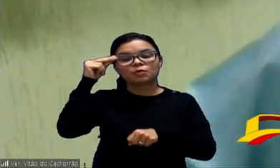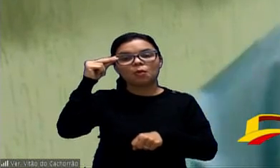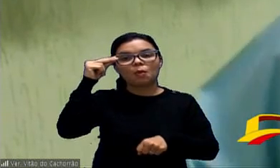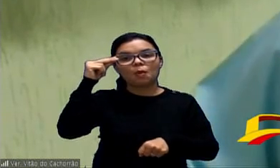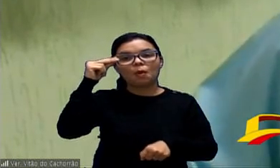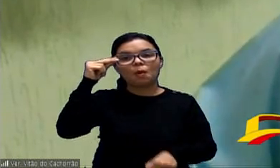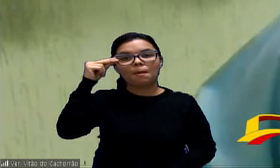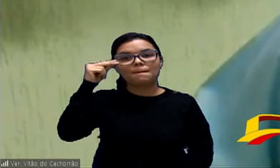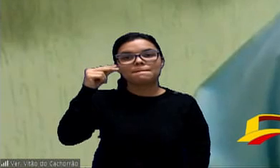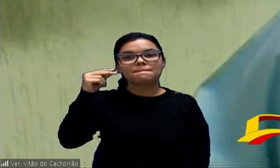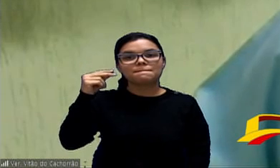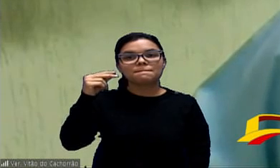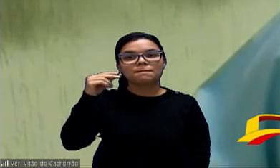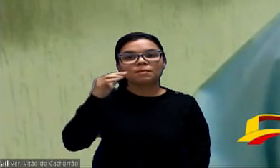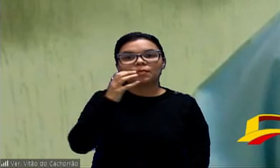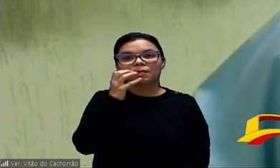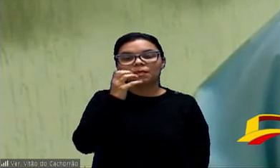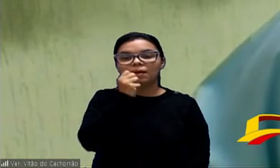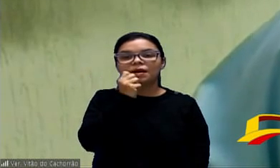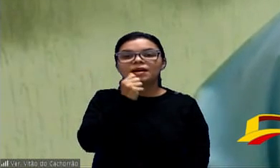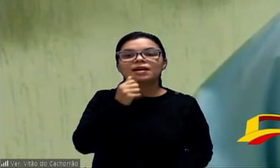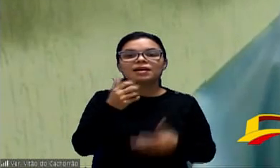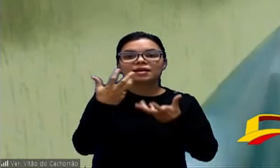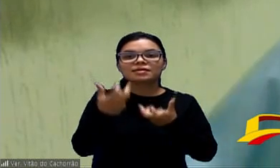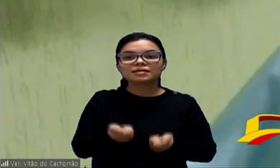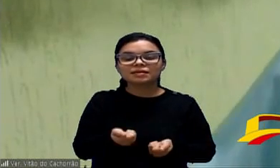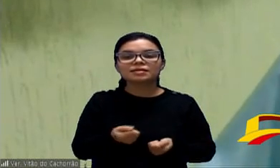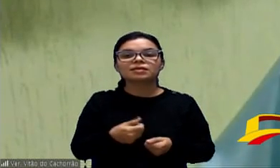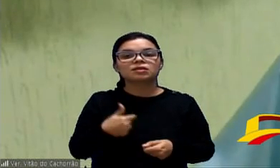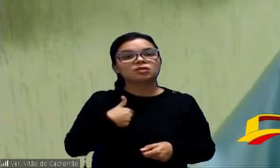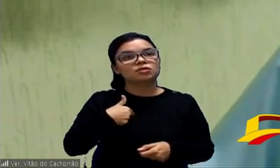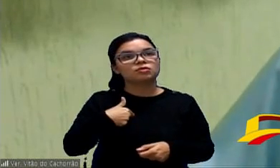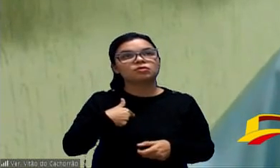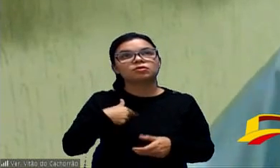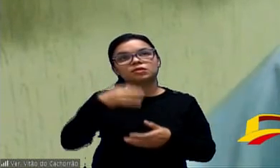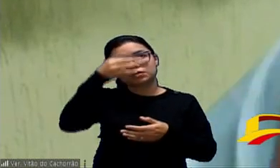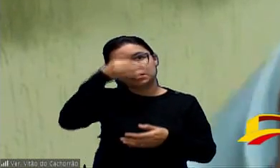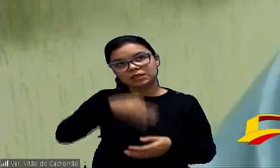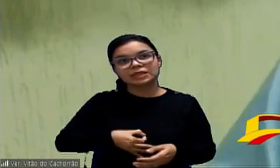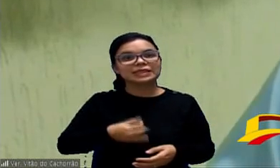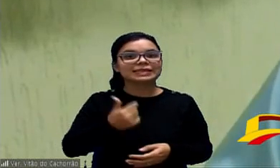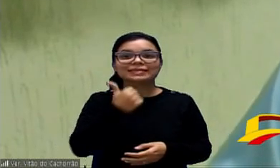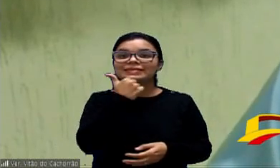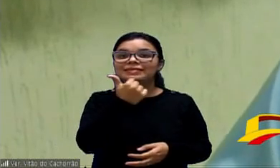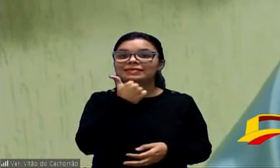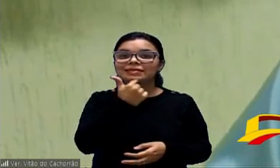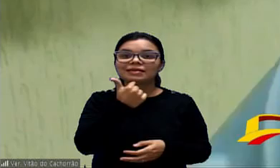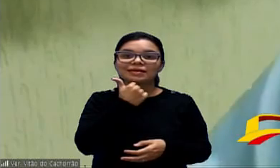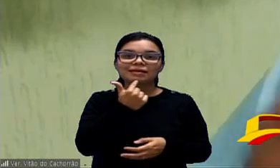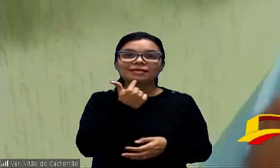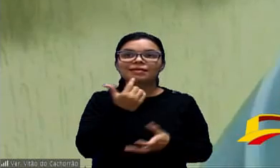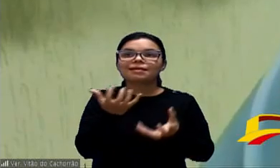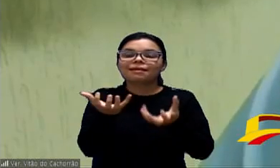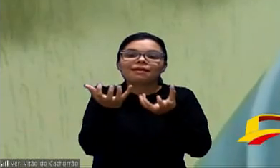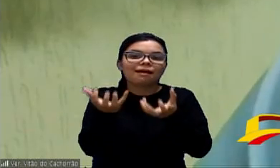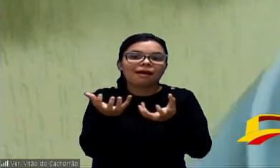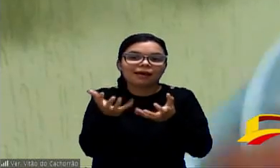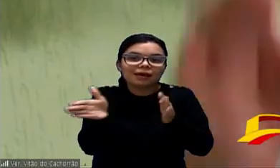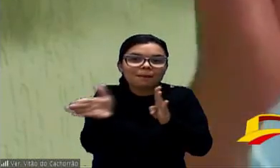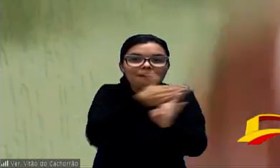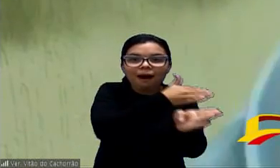que ninguém é contra, que ninguém é a favor a gente judiar de animal. E eu tenho em casa, numa casa